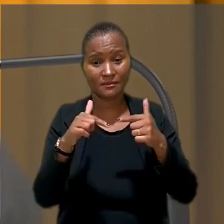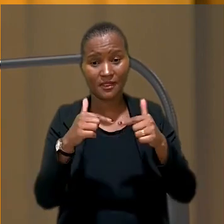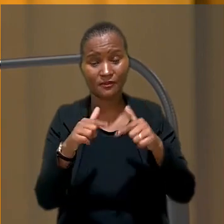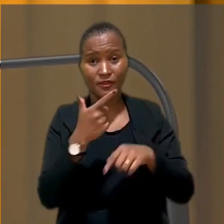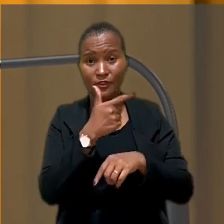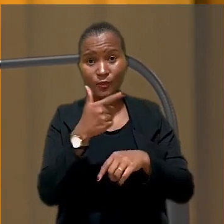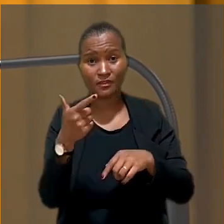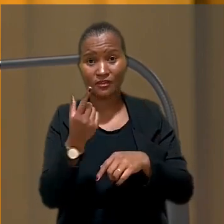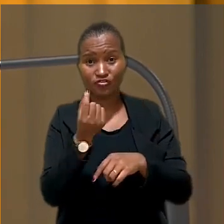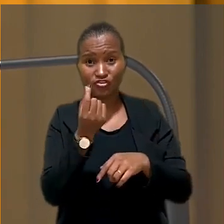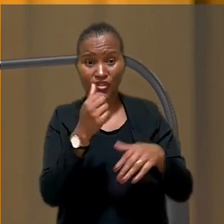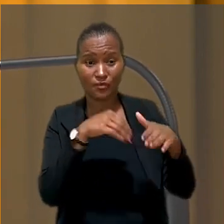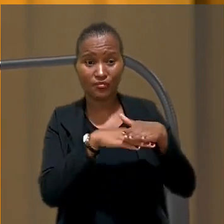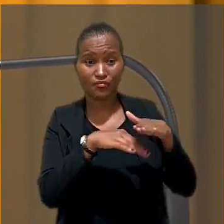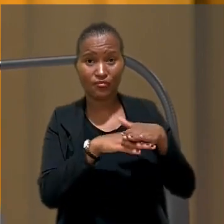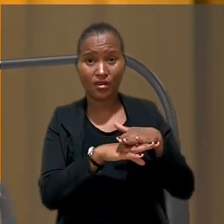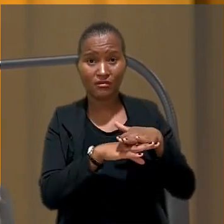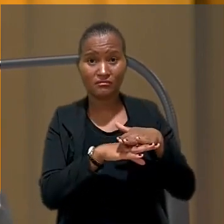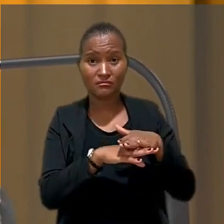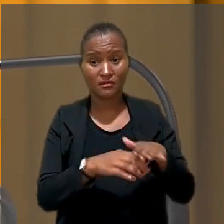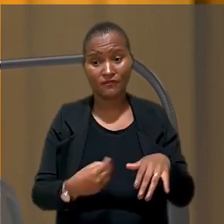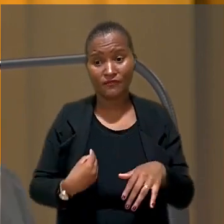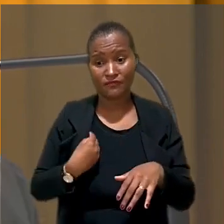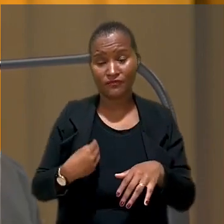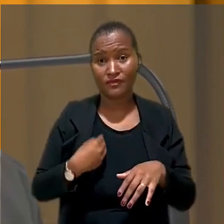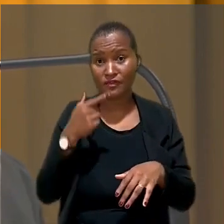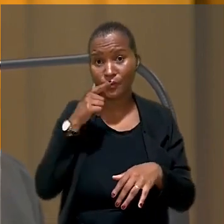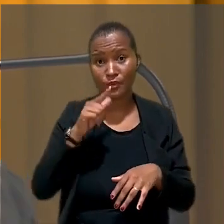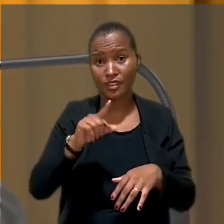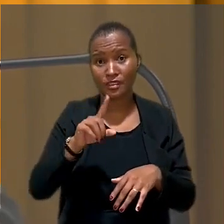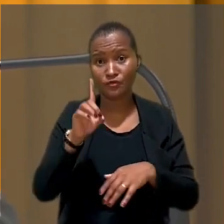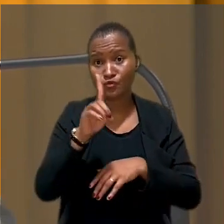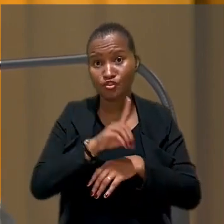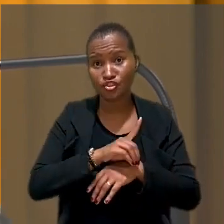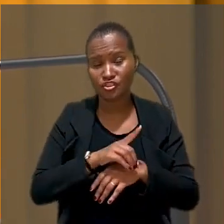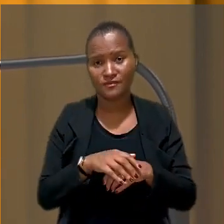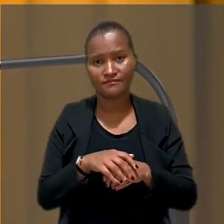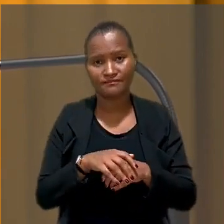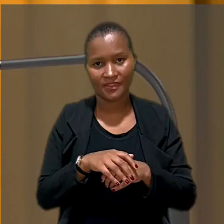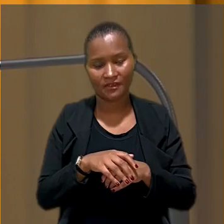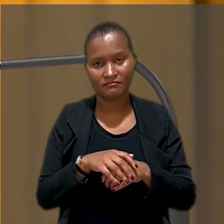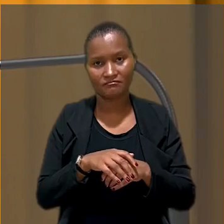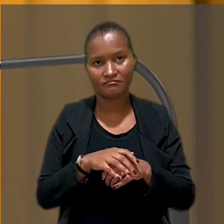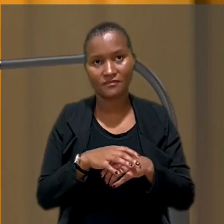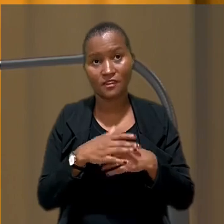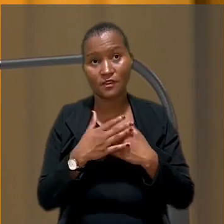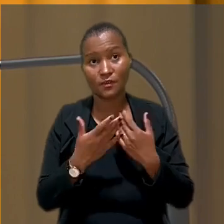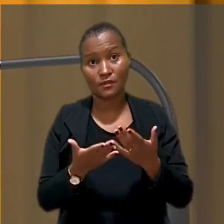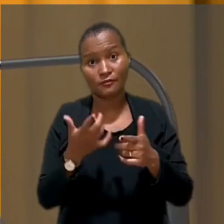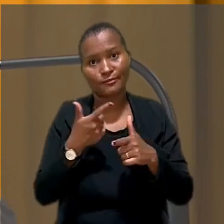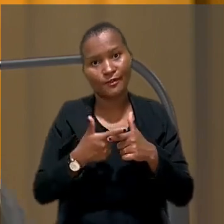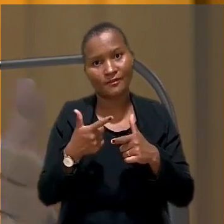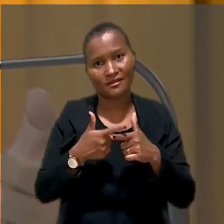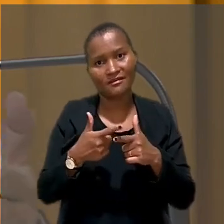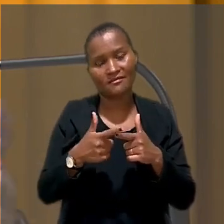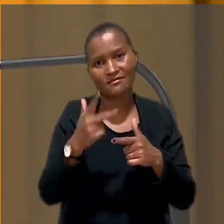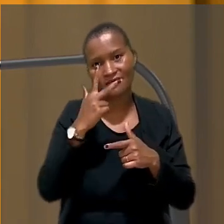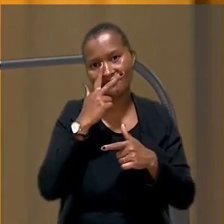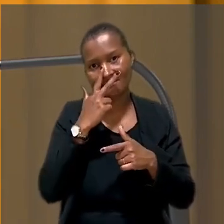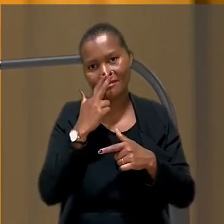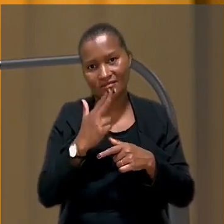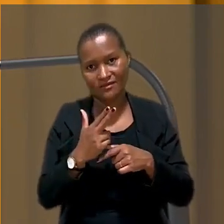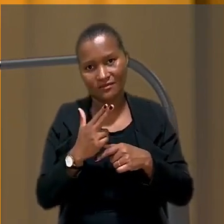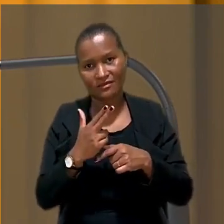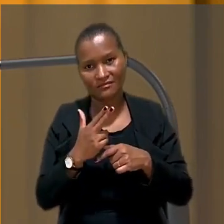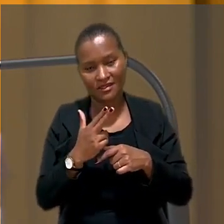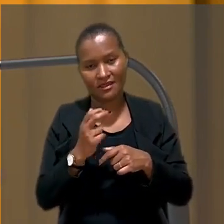têm poupança, eles sobrevivem do ganho diário. E numa situação extrema,